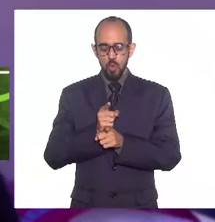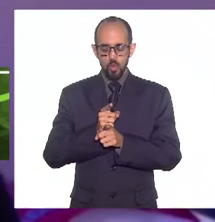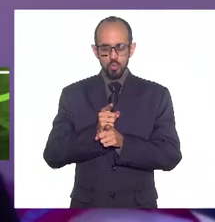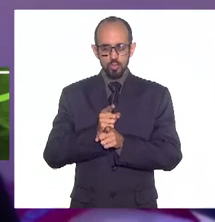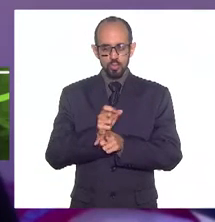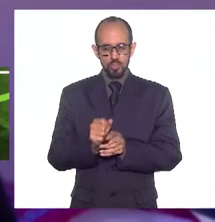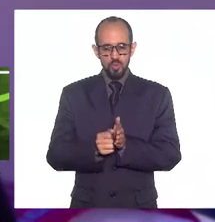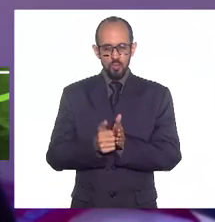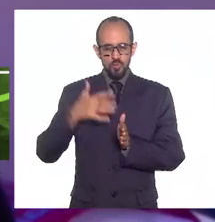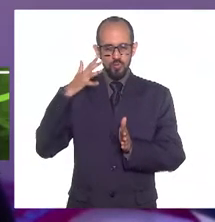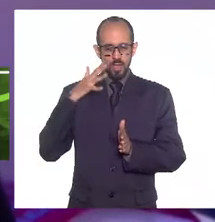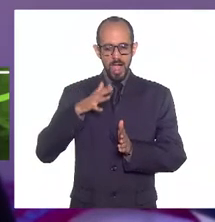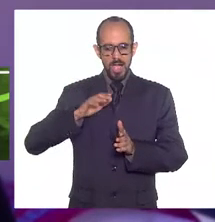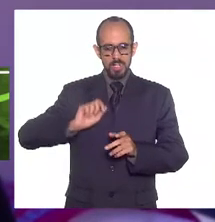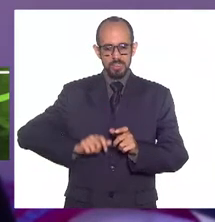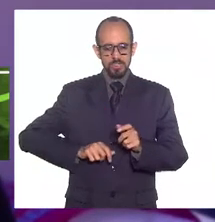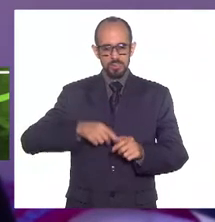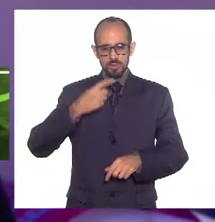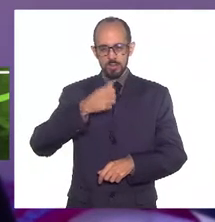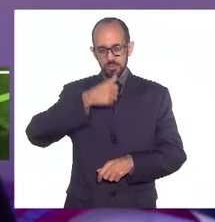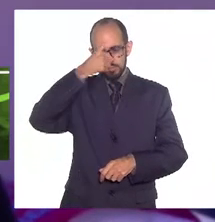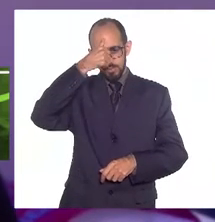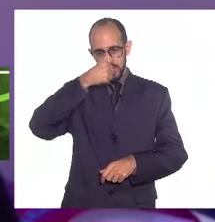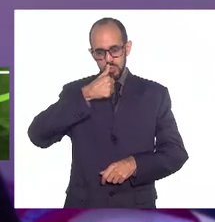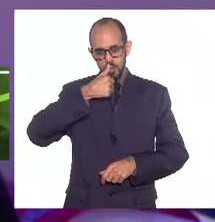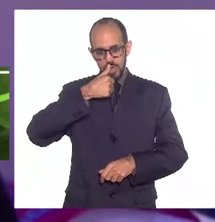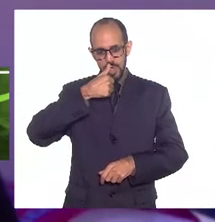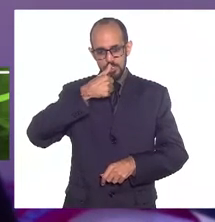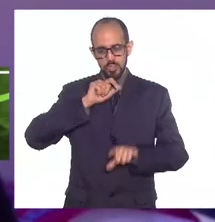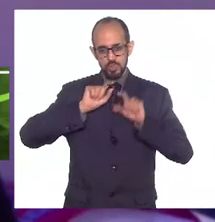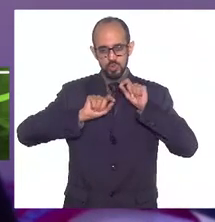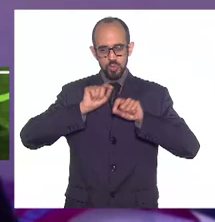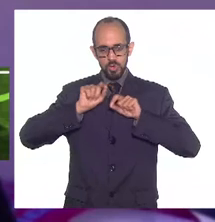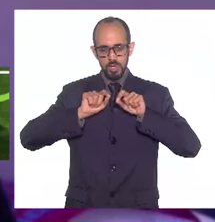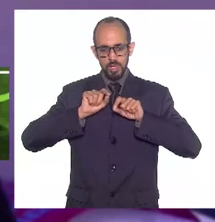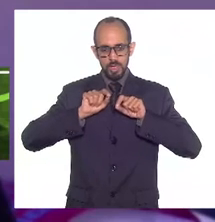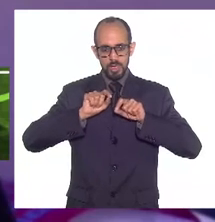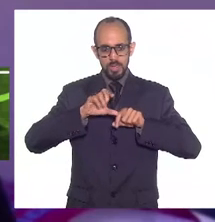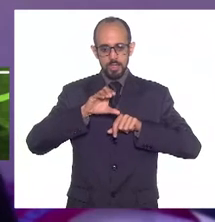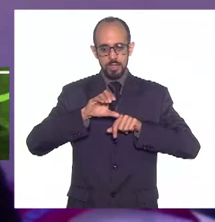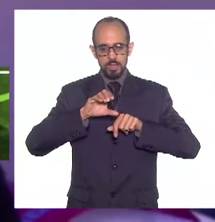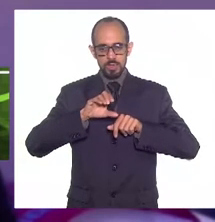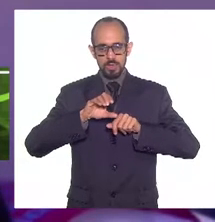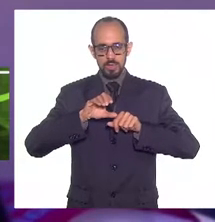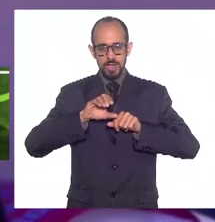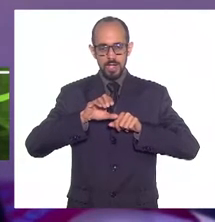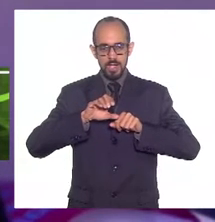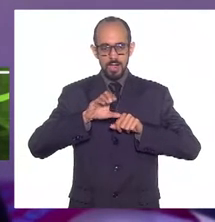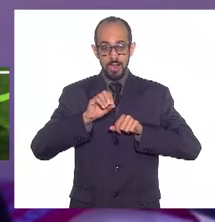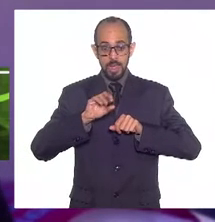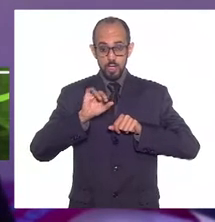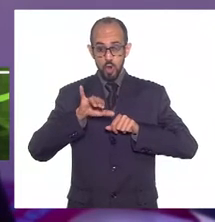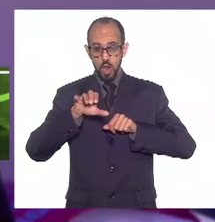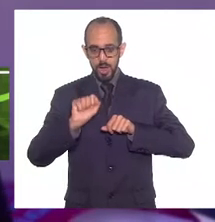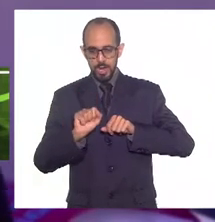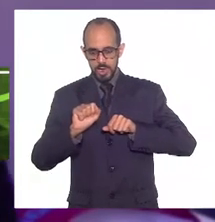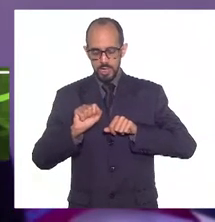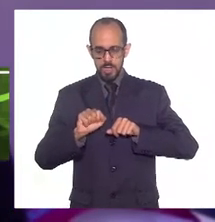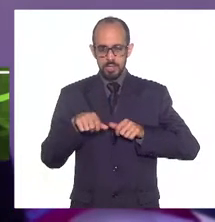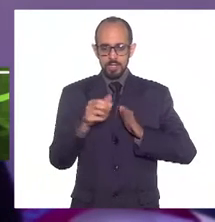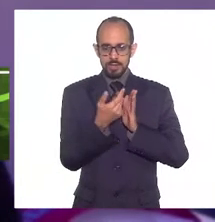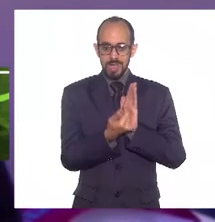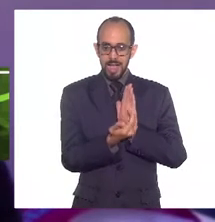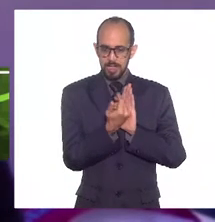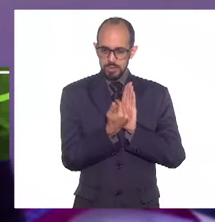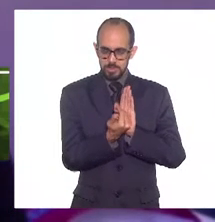grandes personagens da cena brasileira e carioca nas artes plásticas e abrigou